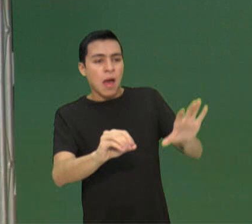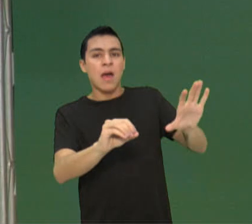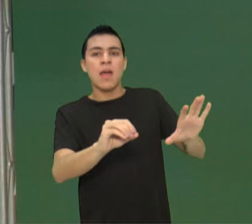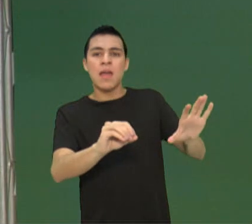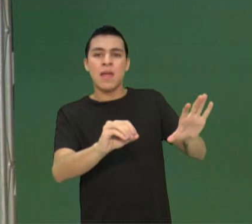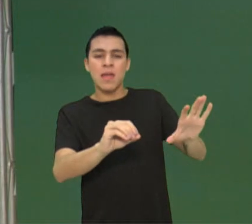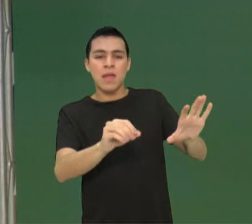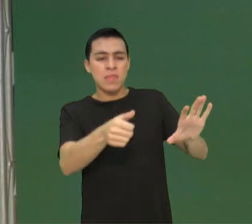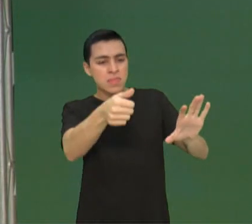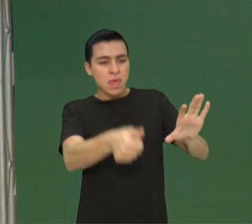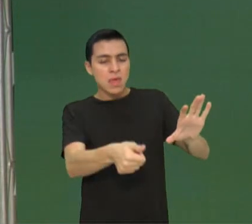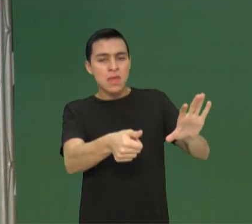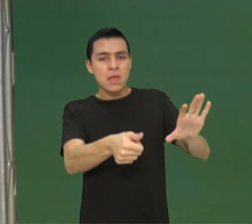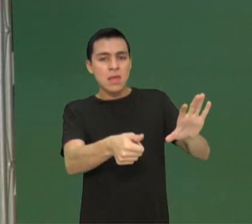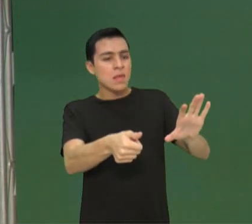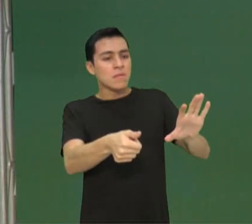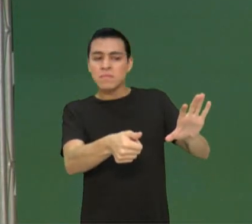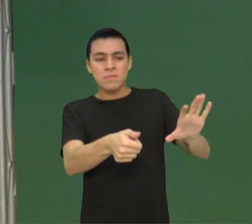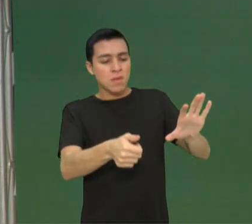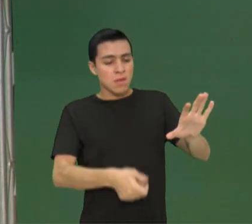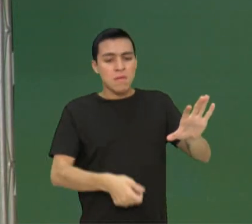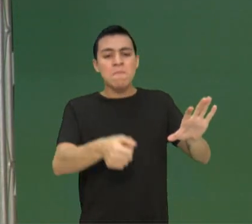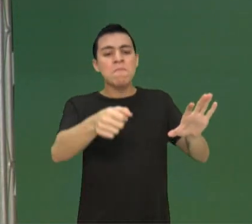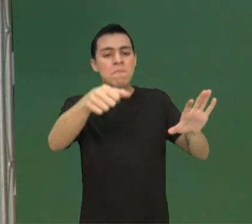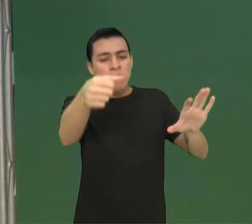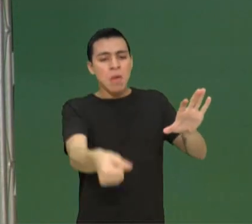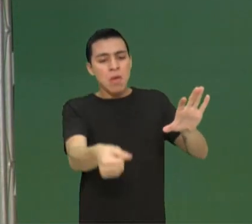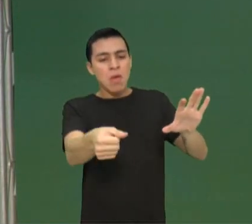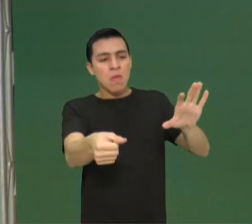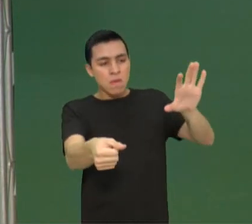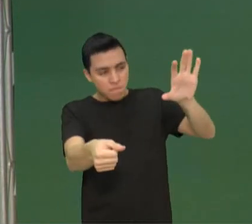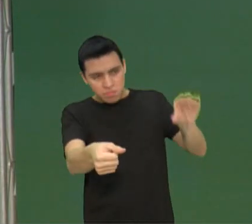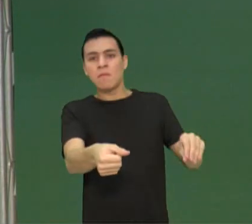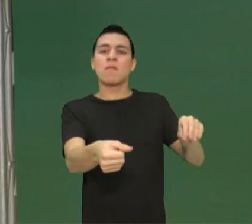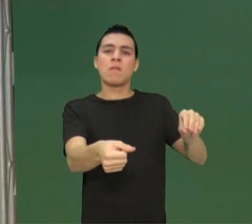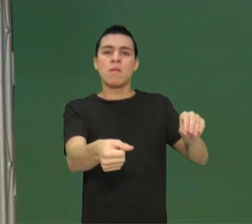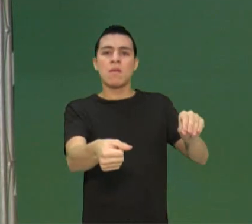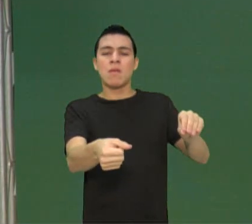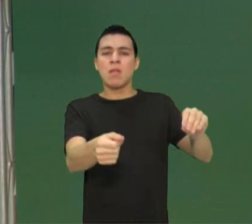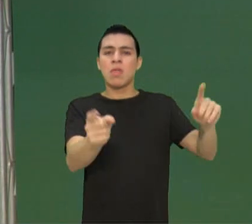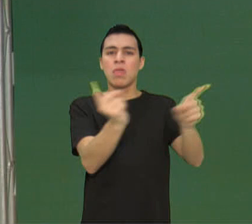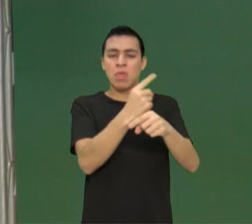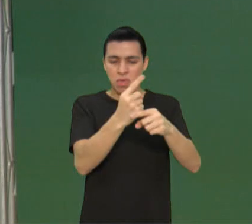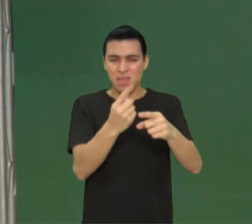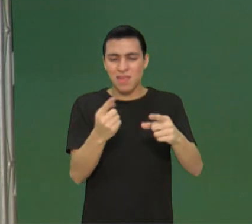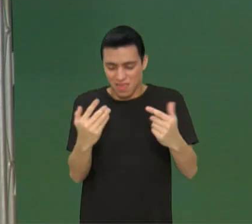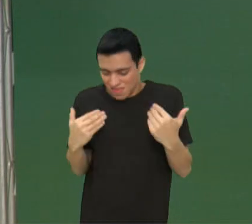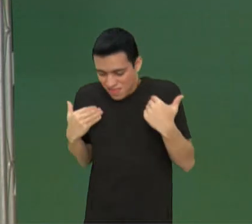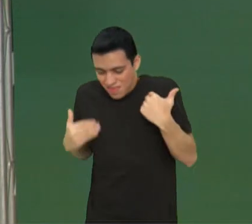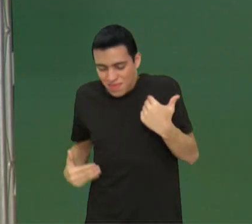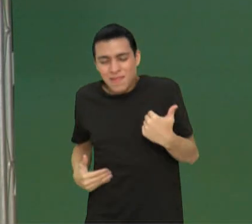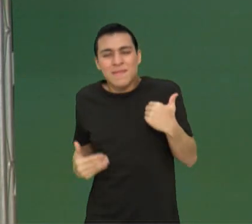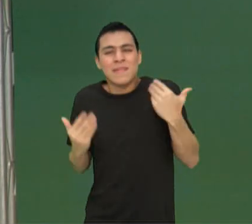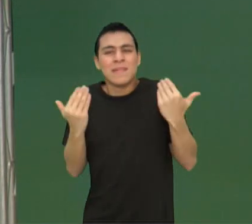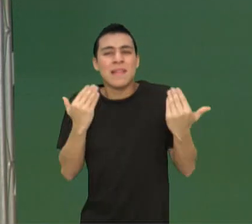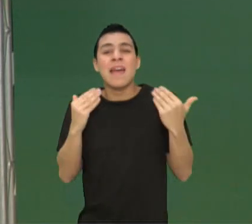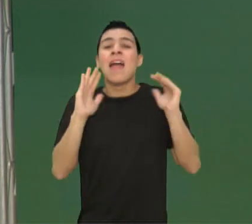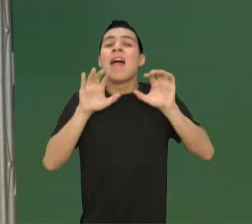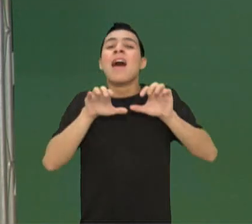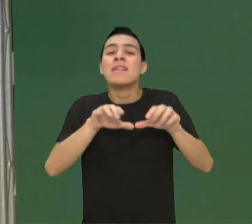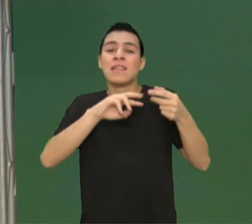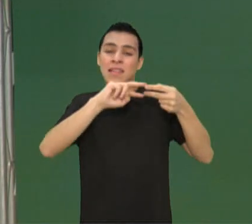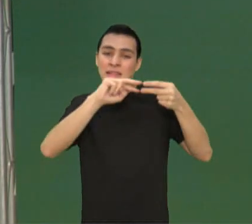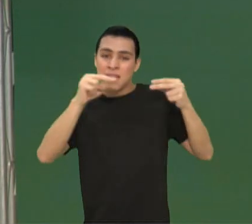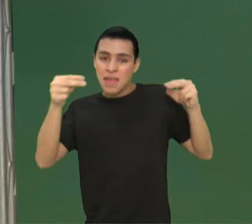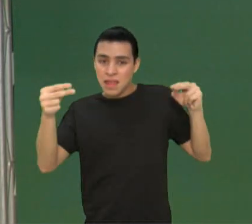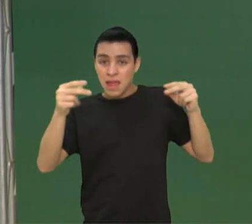funcione. E outros botões desses, quando são ligados, acontece alguma coisa no seu corpo. É assim que é o DNA.